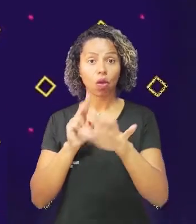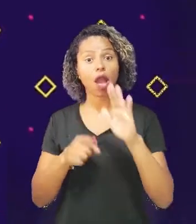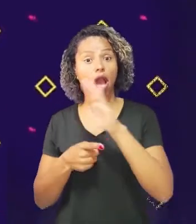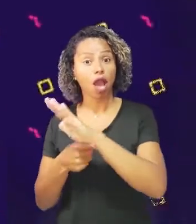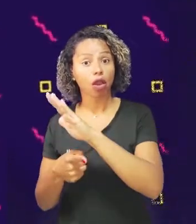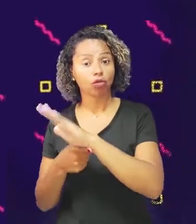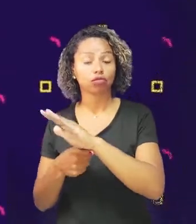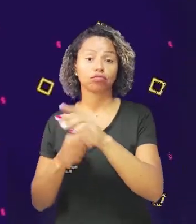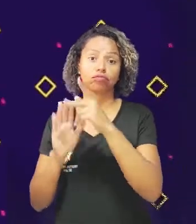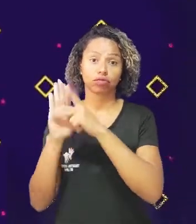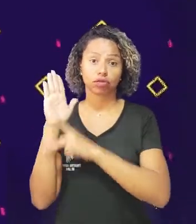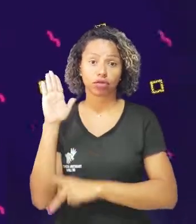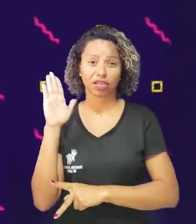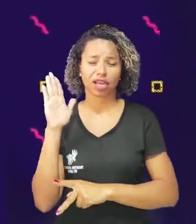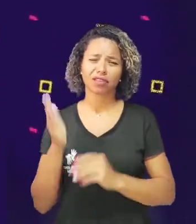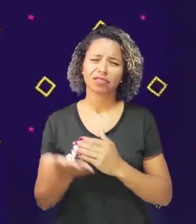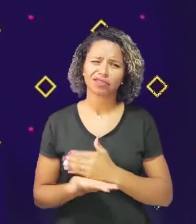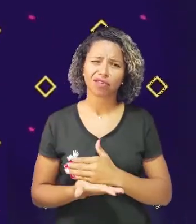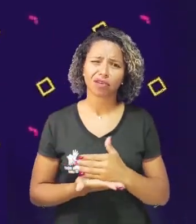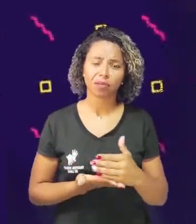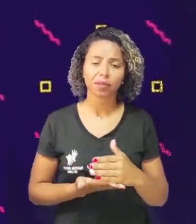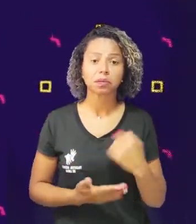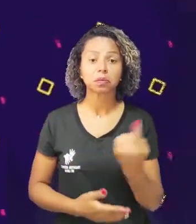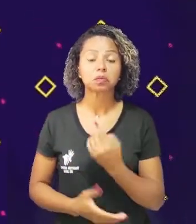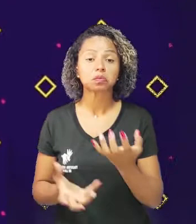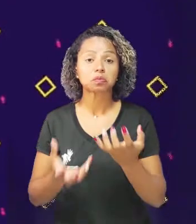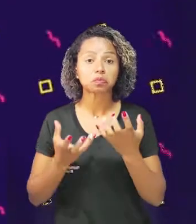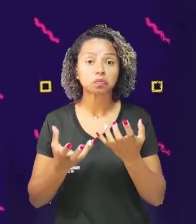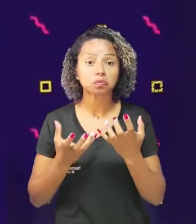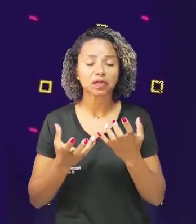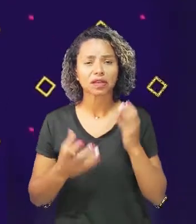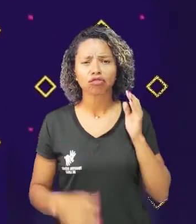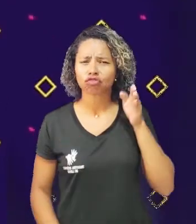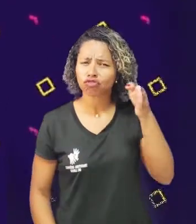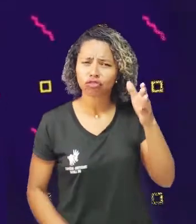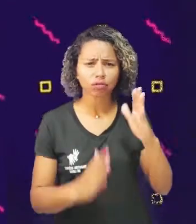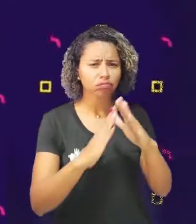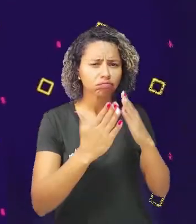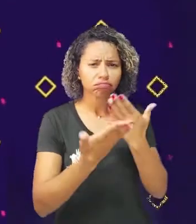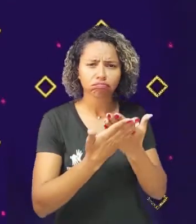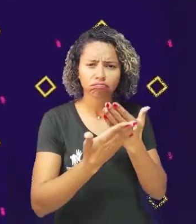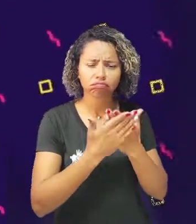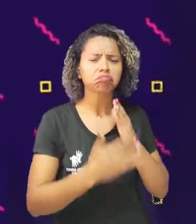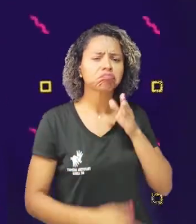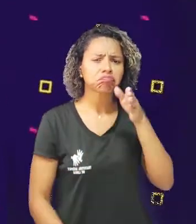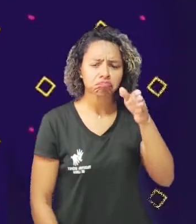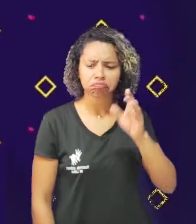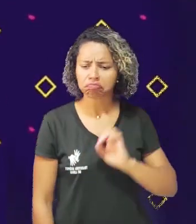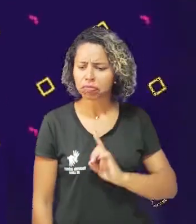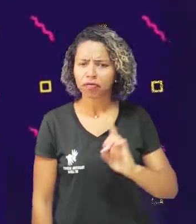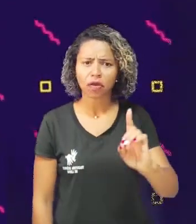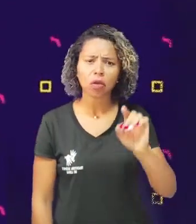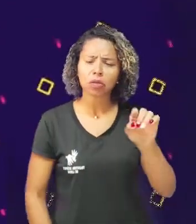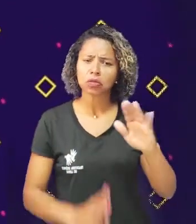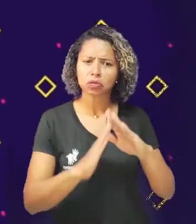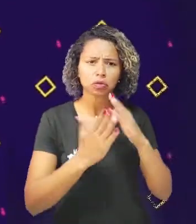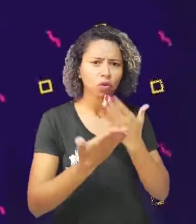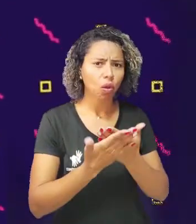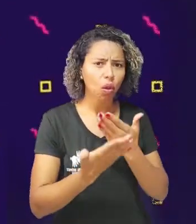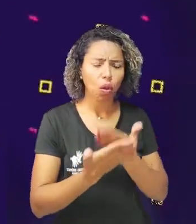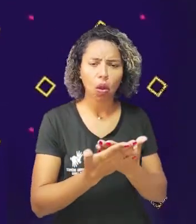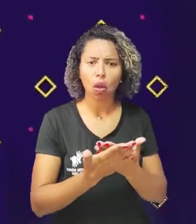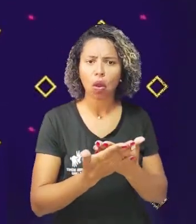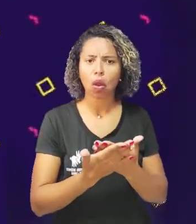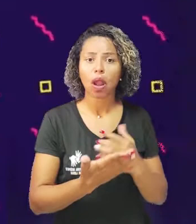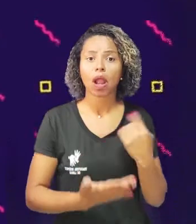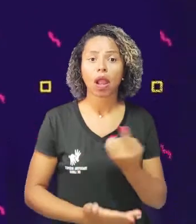esse projeto, que inicialmente envolvia nós atendermos diretamente as escolas. Nós